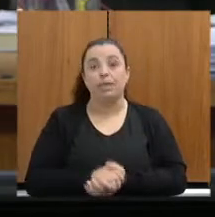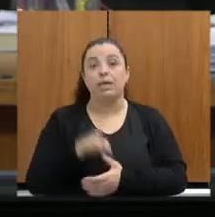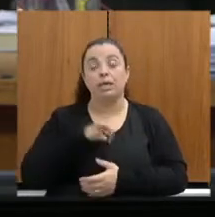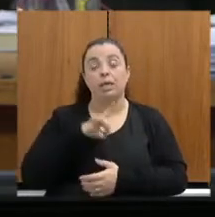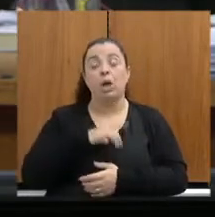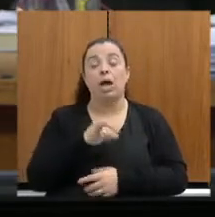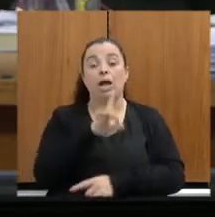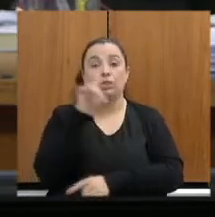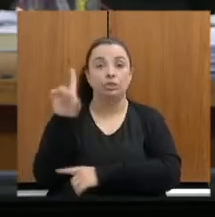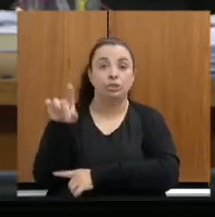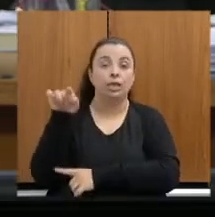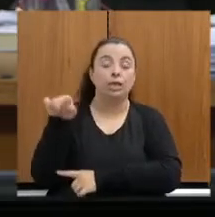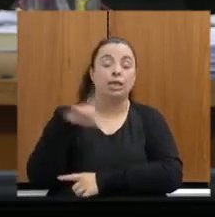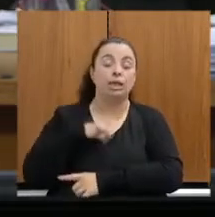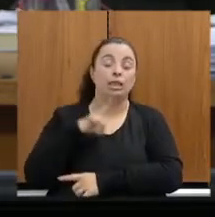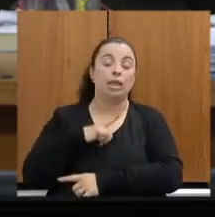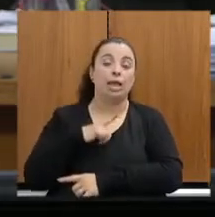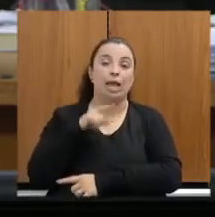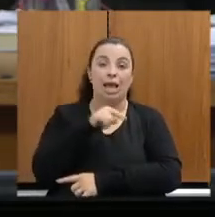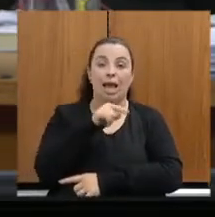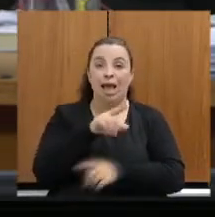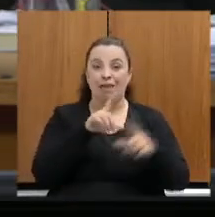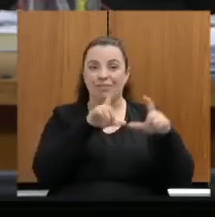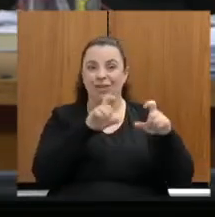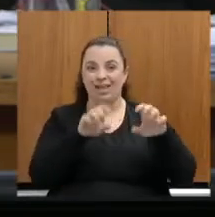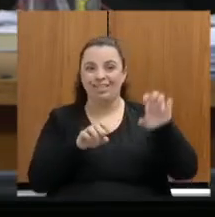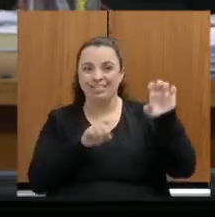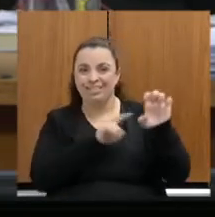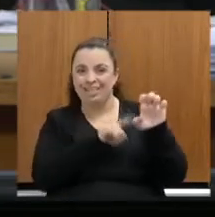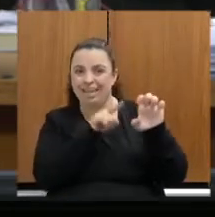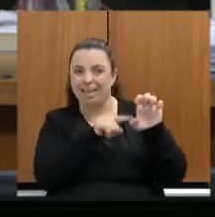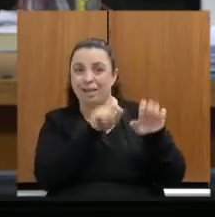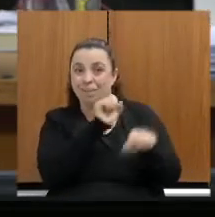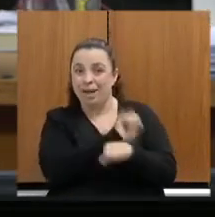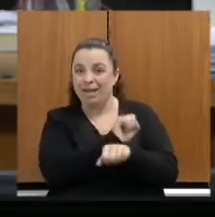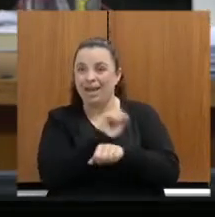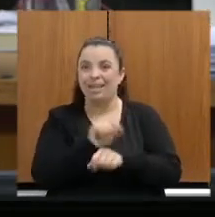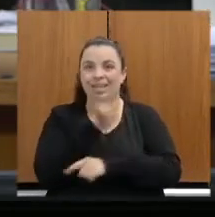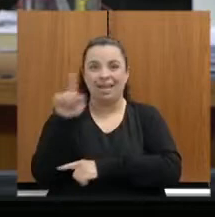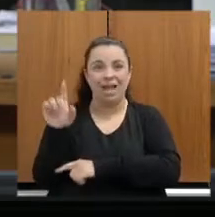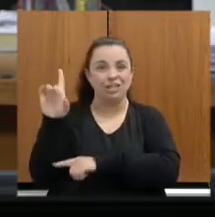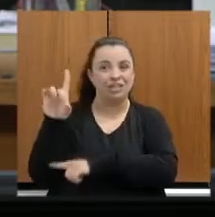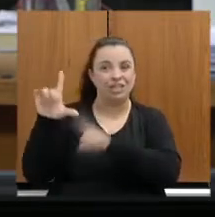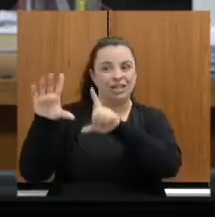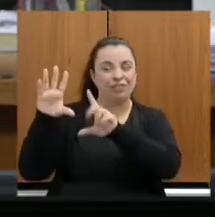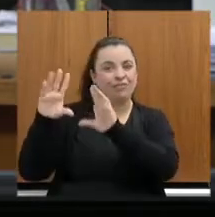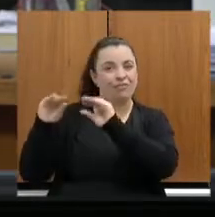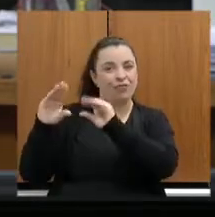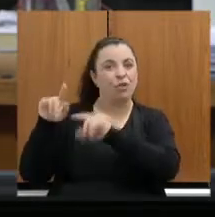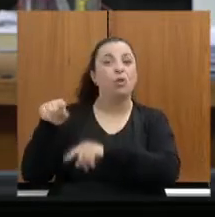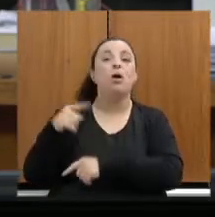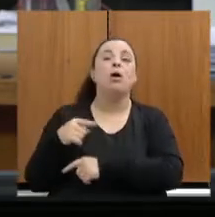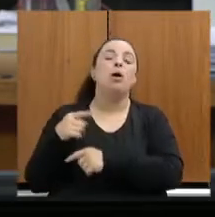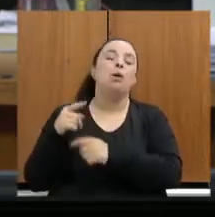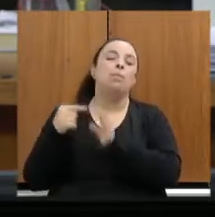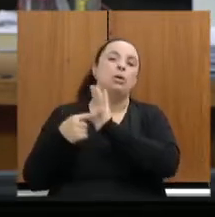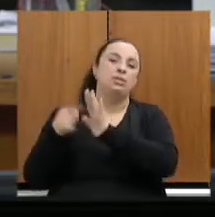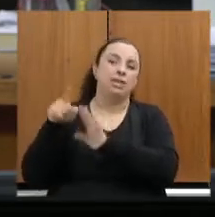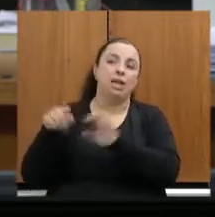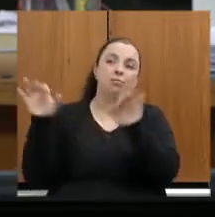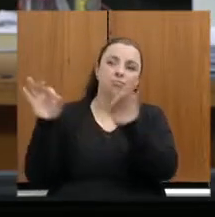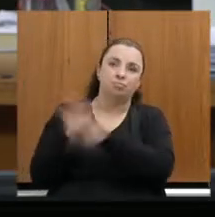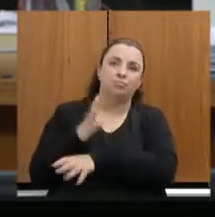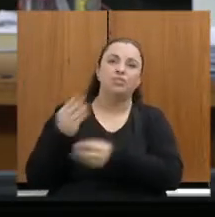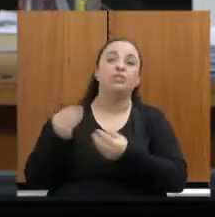um bom exemplo da mesma obra que estava paralisada terminada e entregue para a comunidade